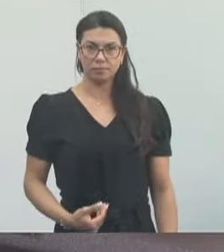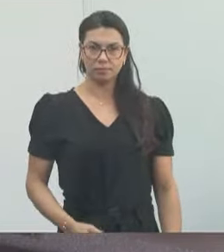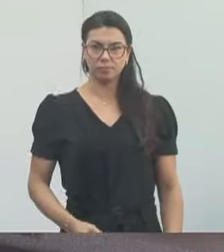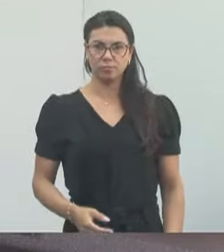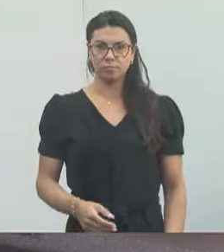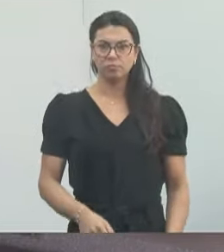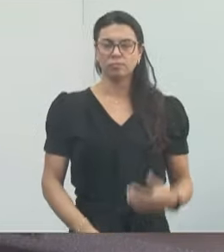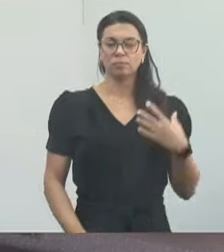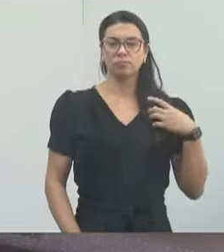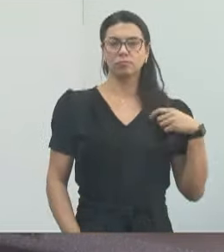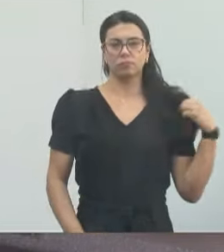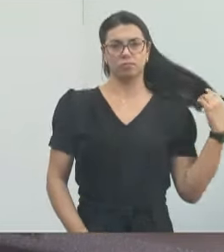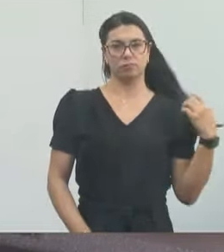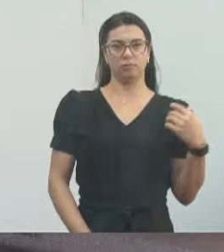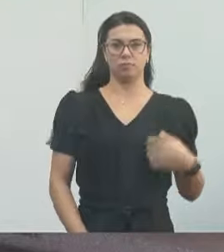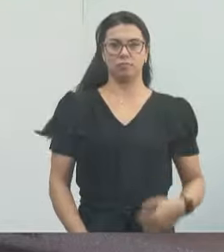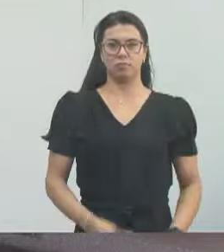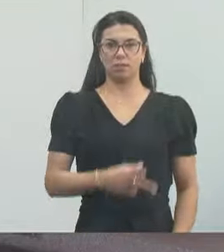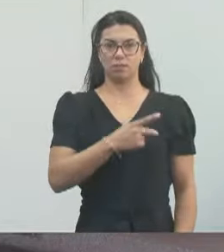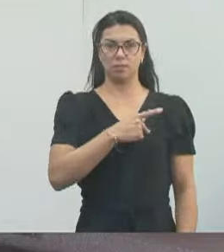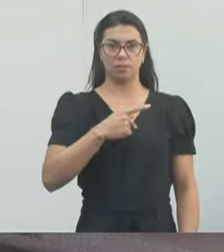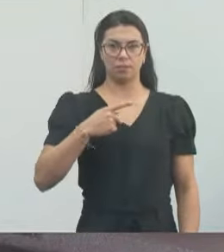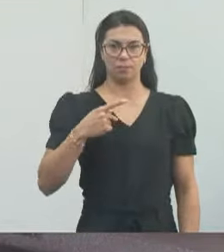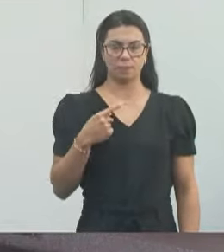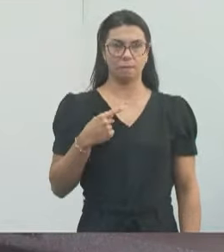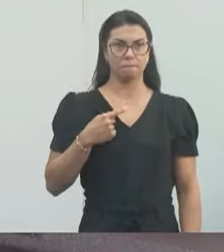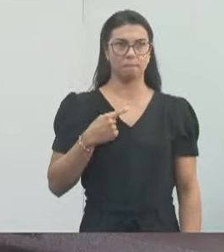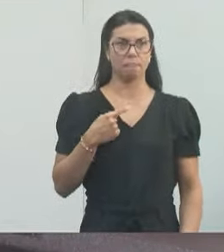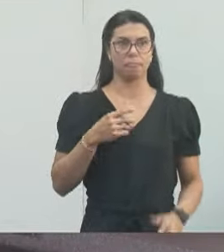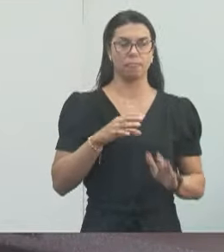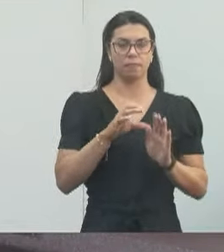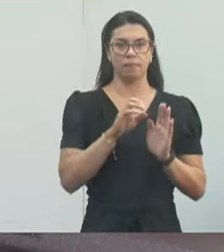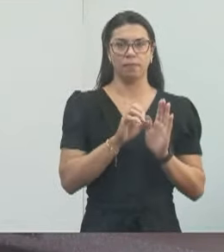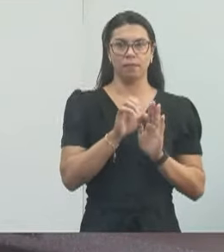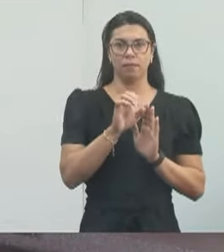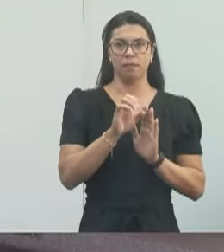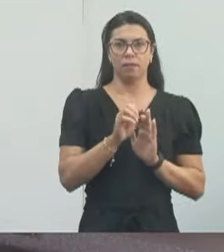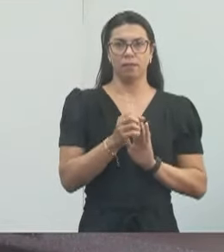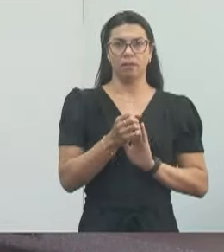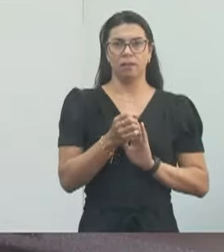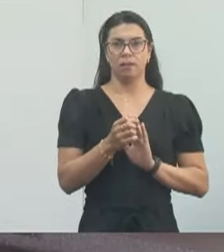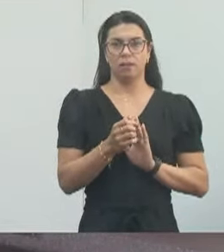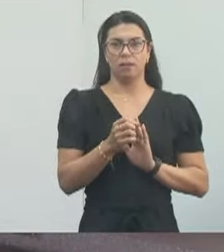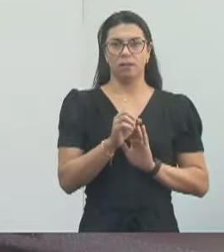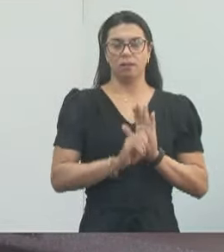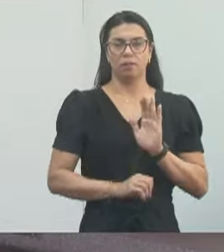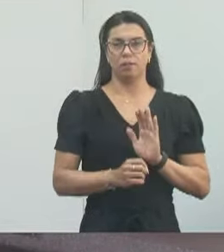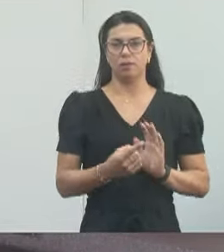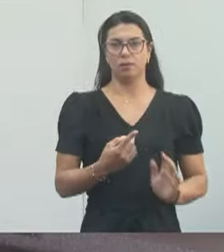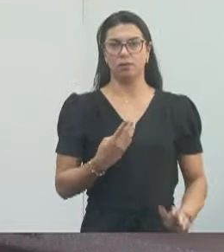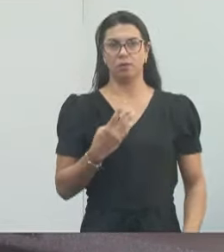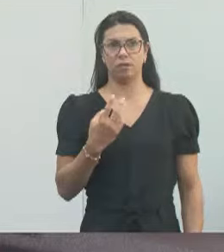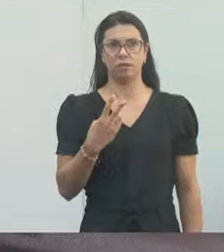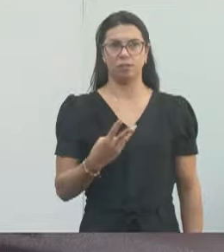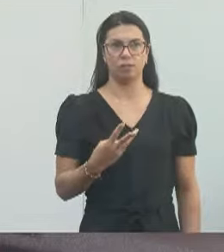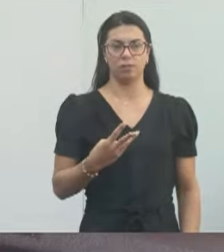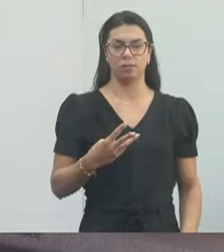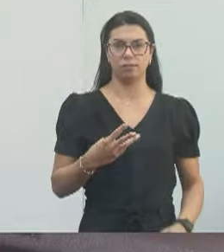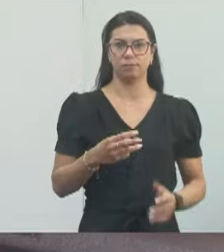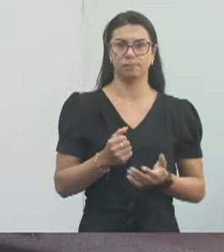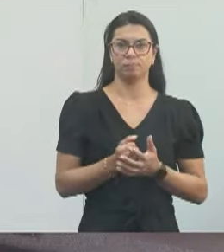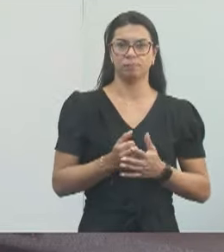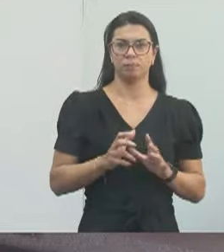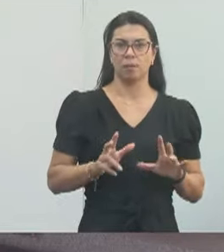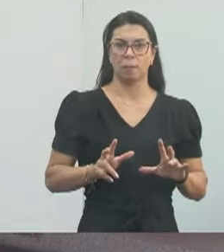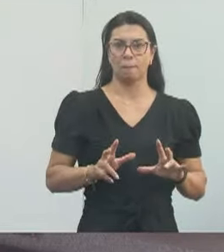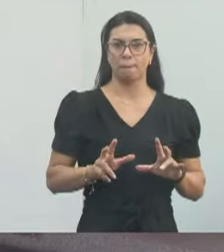governo excelentíssimo senhor presidente em atendimento ao Ofício 143 143 desta casa Legislativa